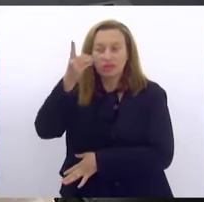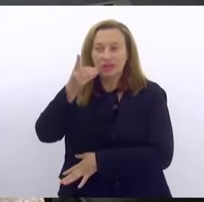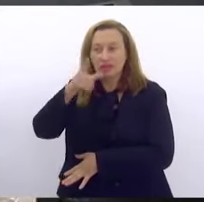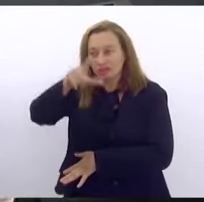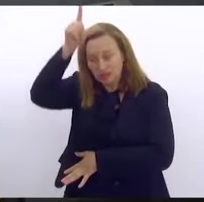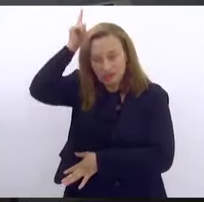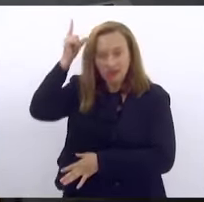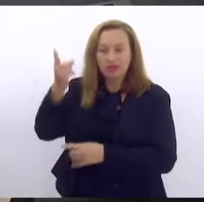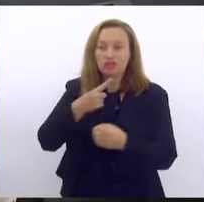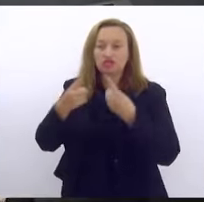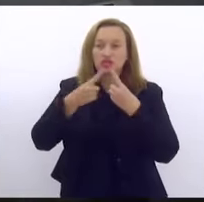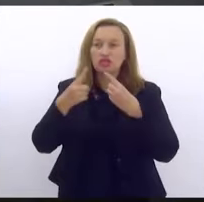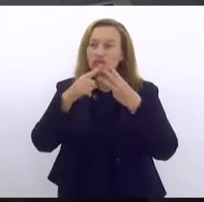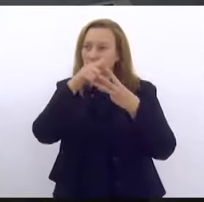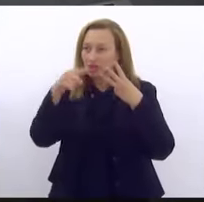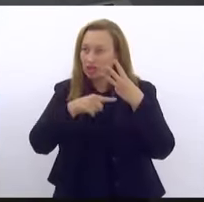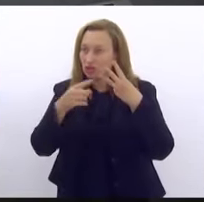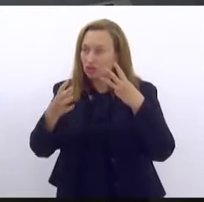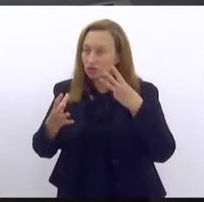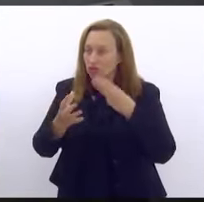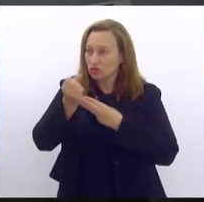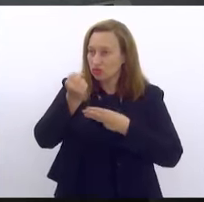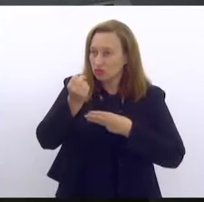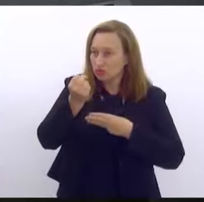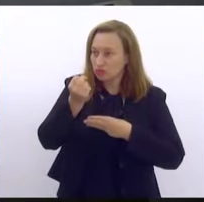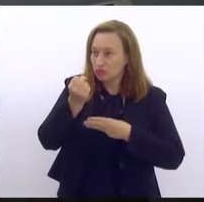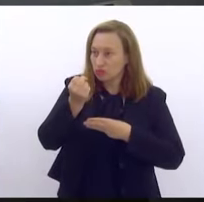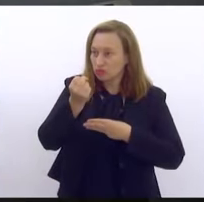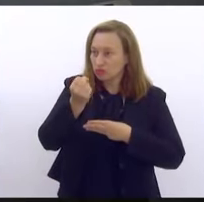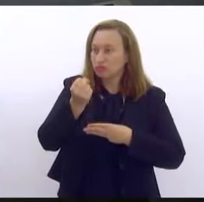discutia. Os três. Os três juntos?